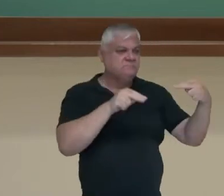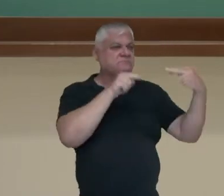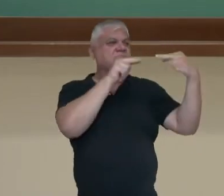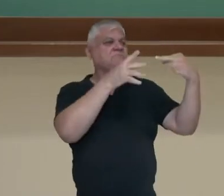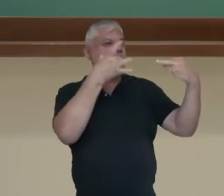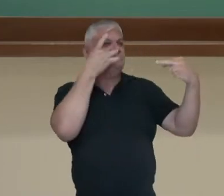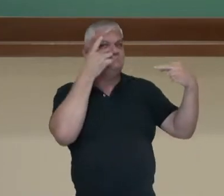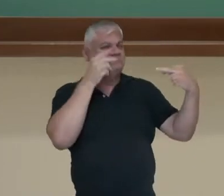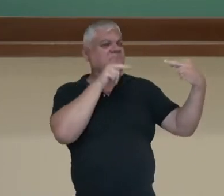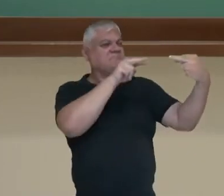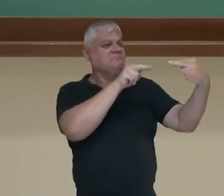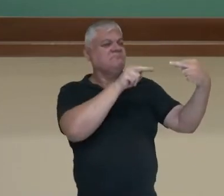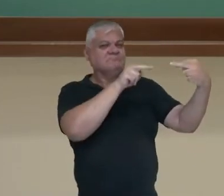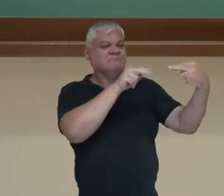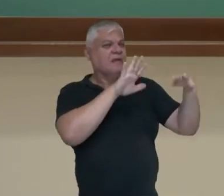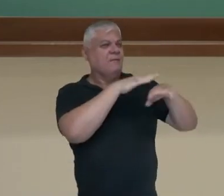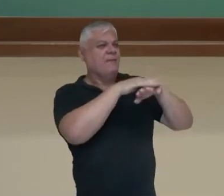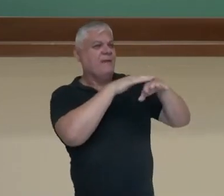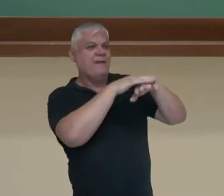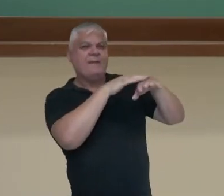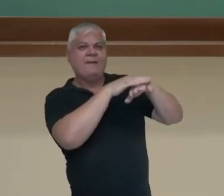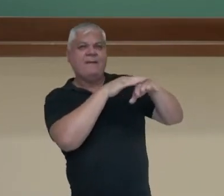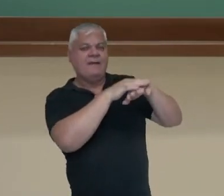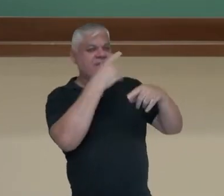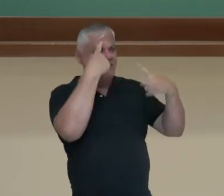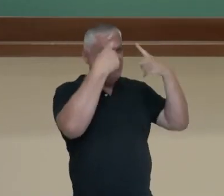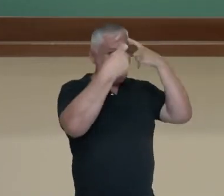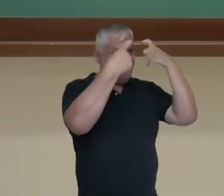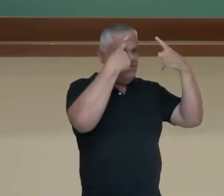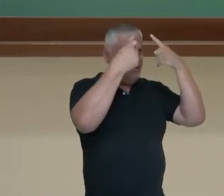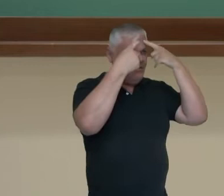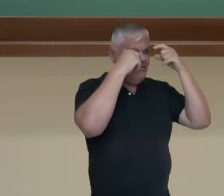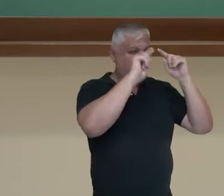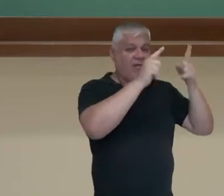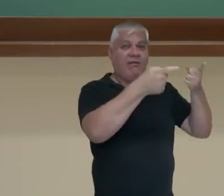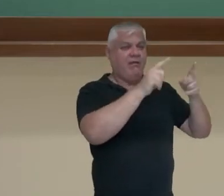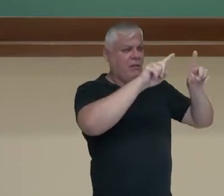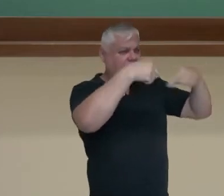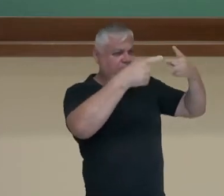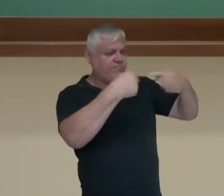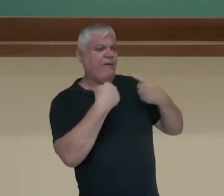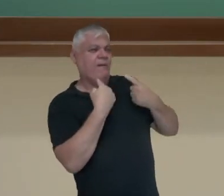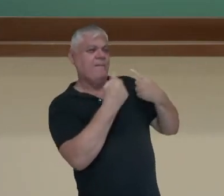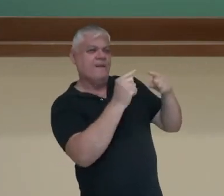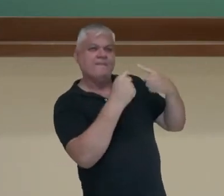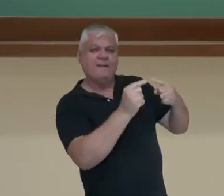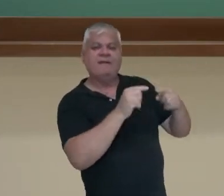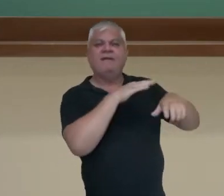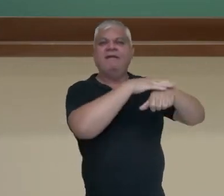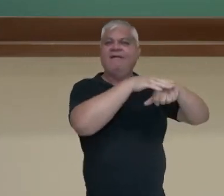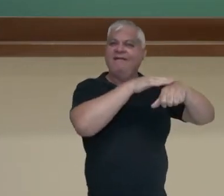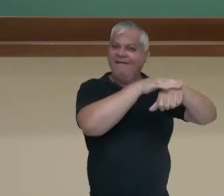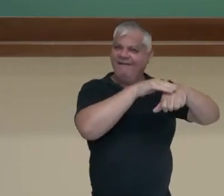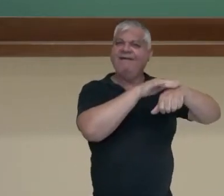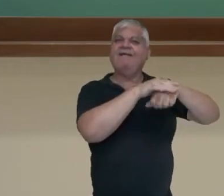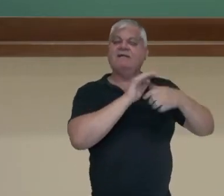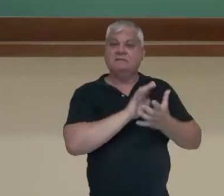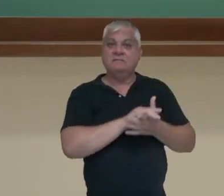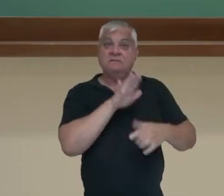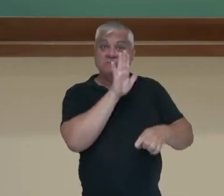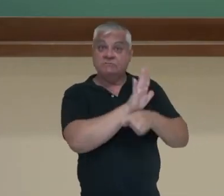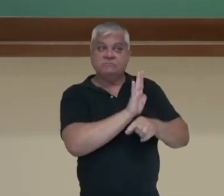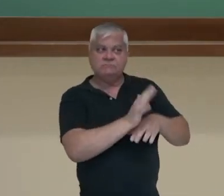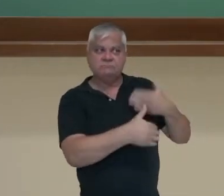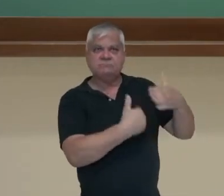meu oponente, né? Discutir ideias da melhor argumentação possível. Outra coisa que ajudou